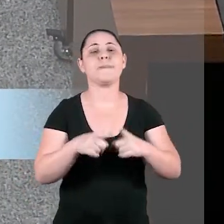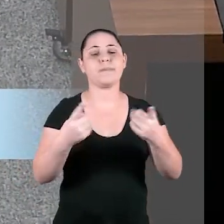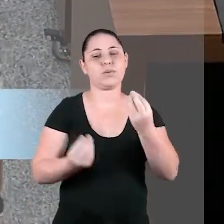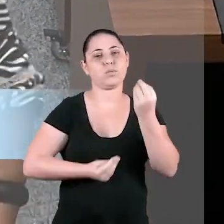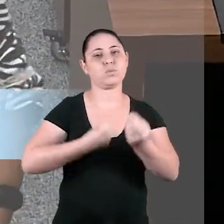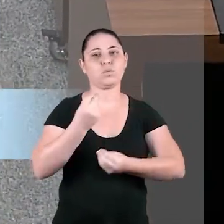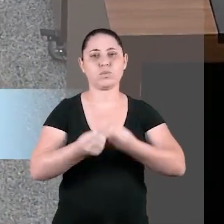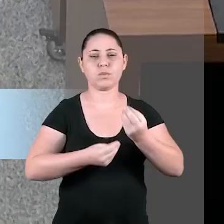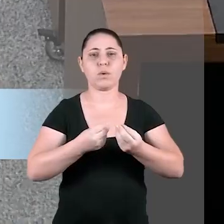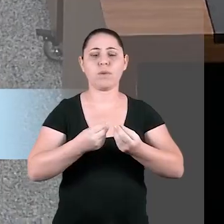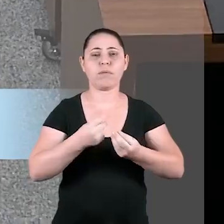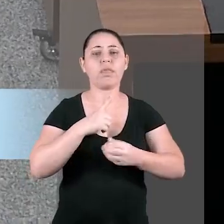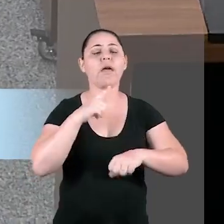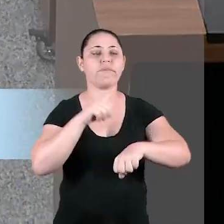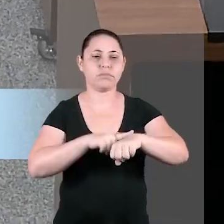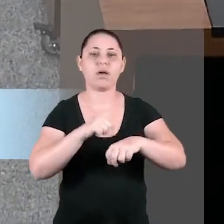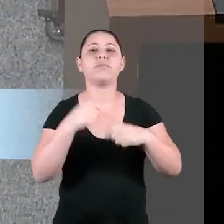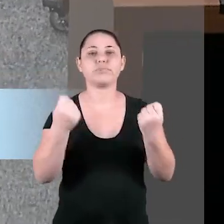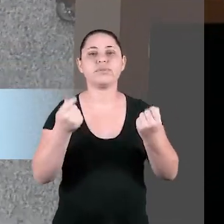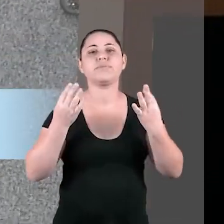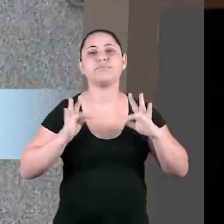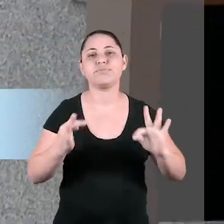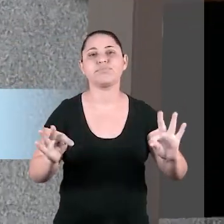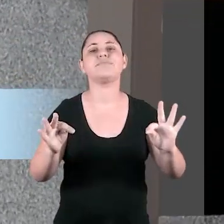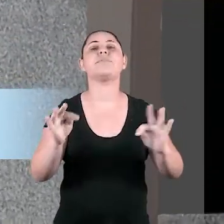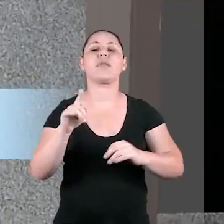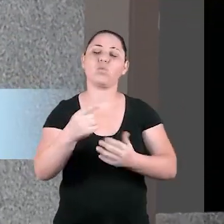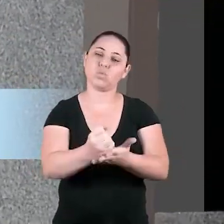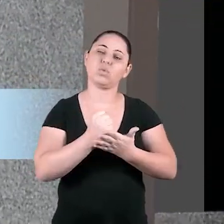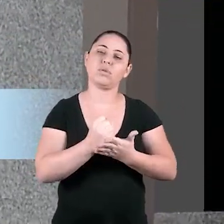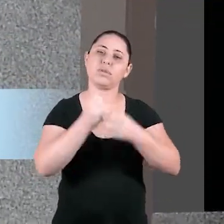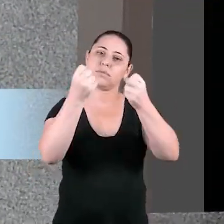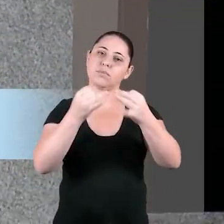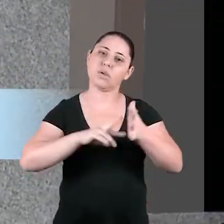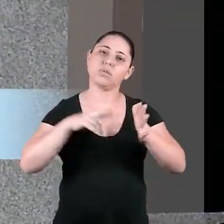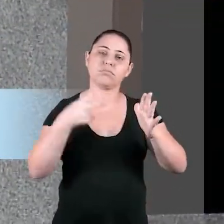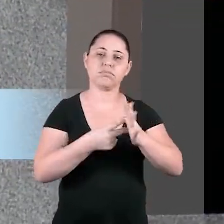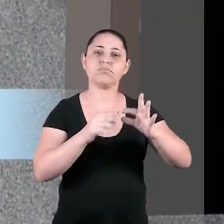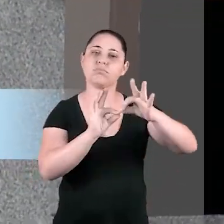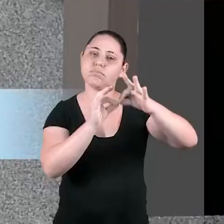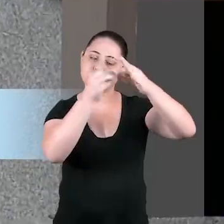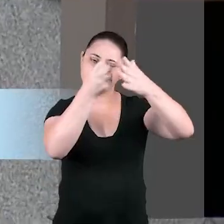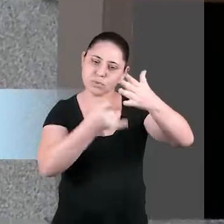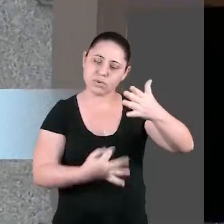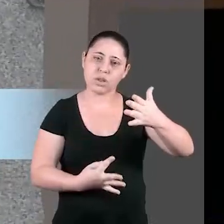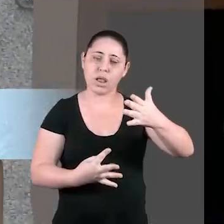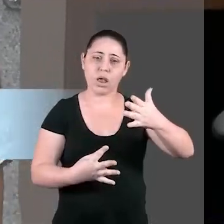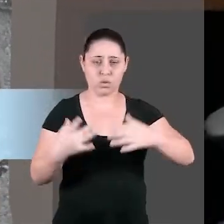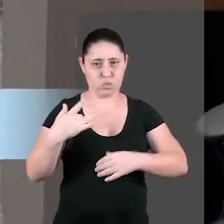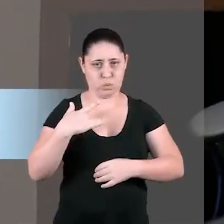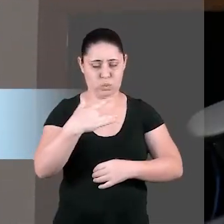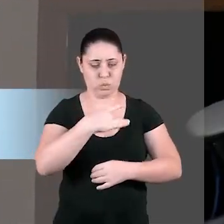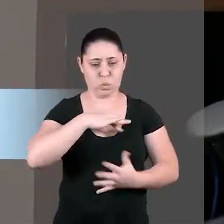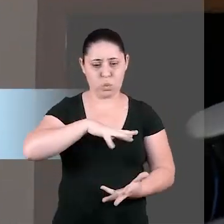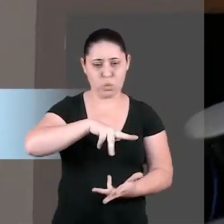definição, mas como a gente tem hora que tem que colocar alguma coisa técnica, né? Então, eu trouxe a definição da Organização Mundial